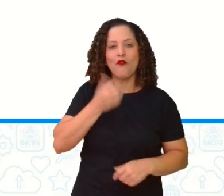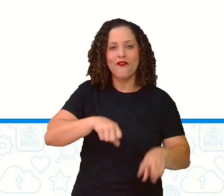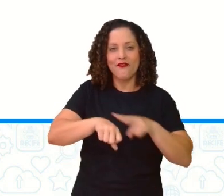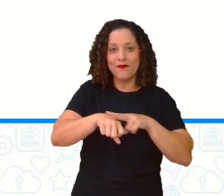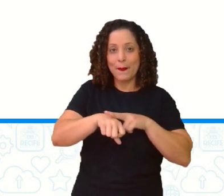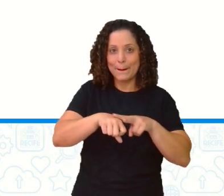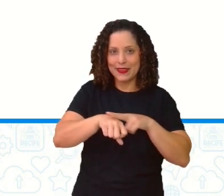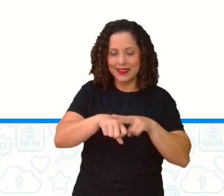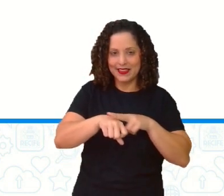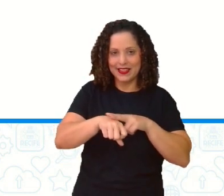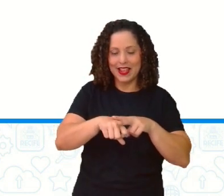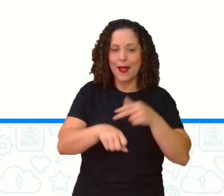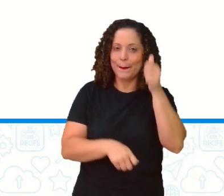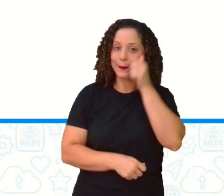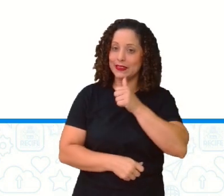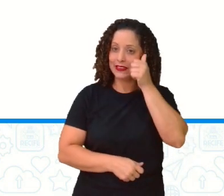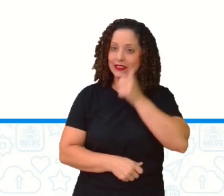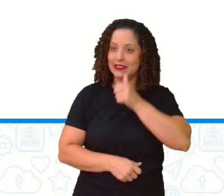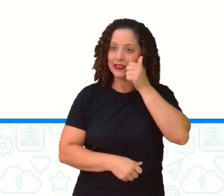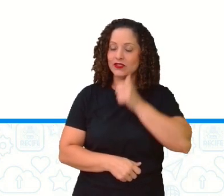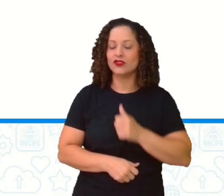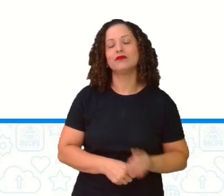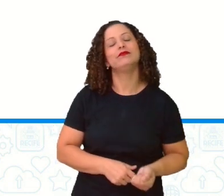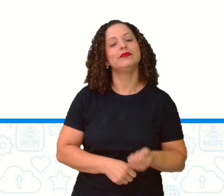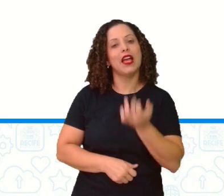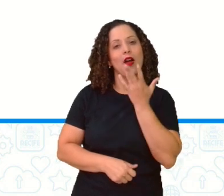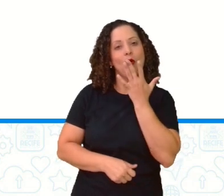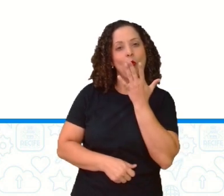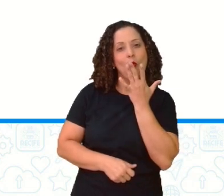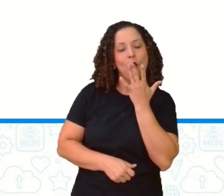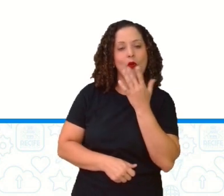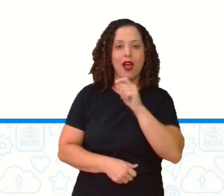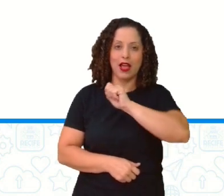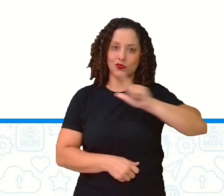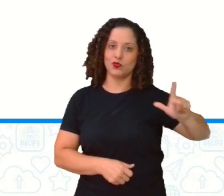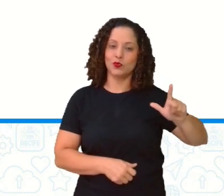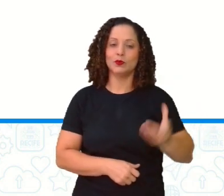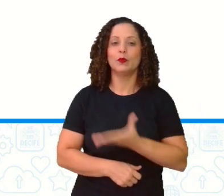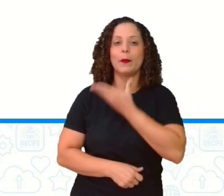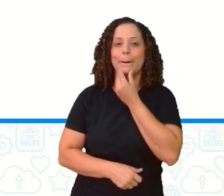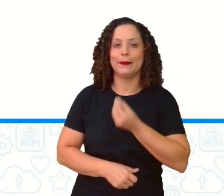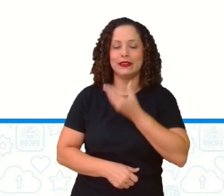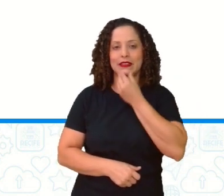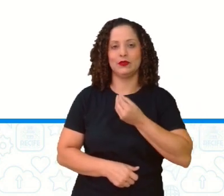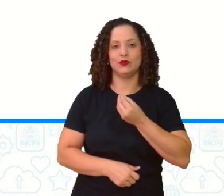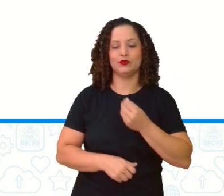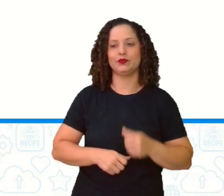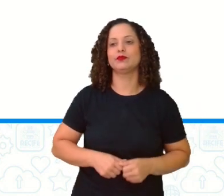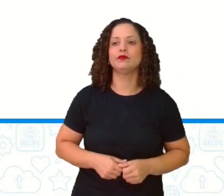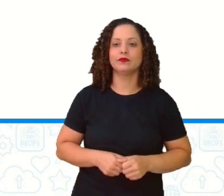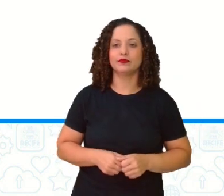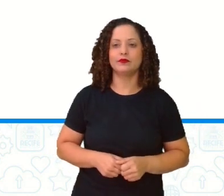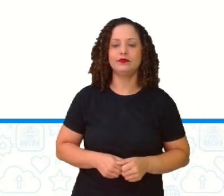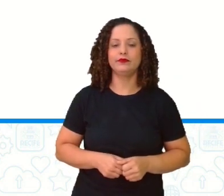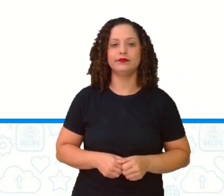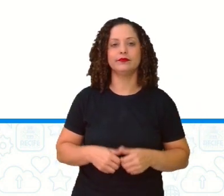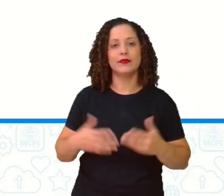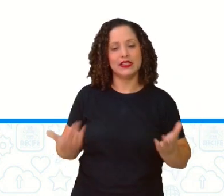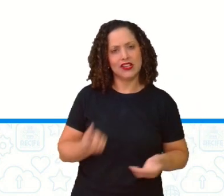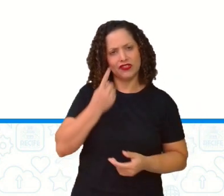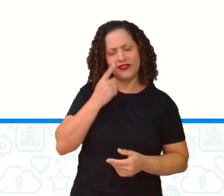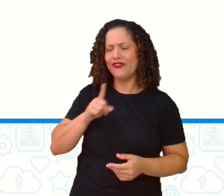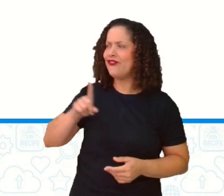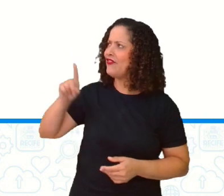vermelha é para as meninas e a cor azul para os meninos. Então, o gráfico, se a gente olhar